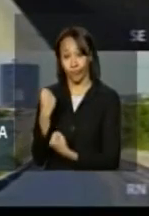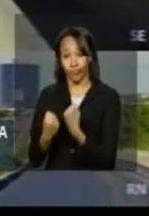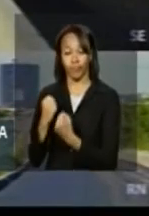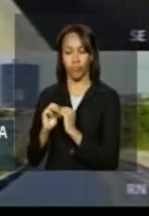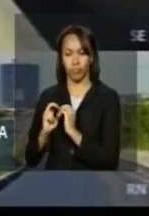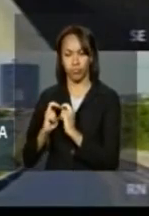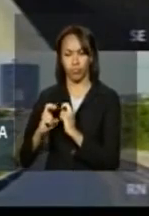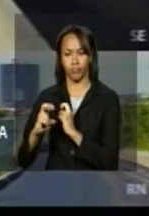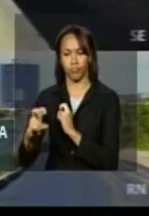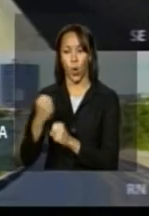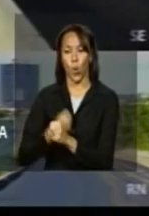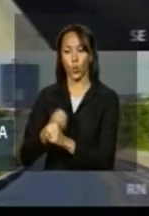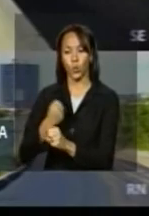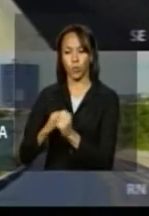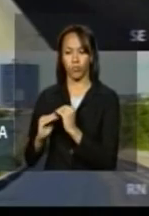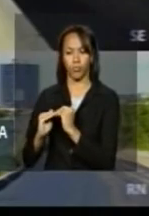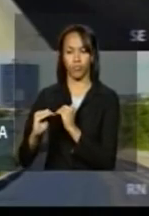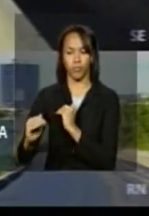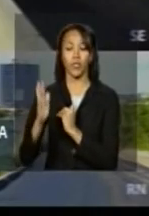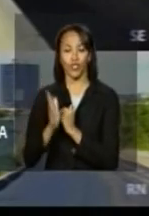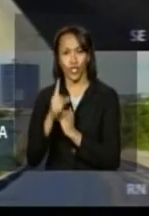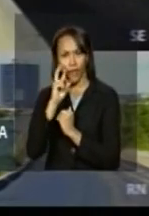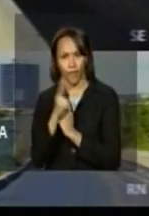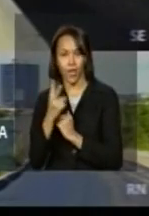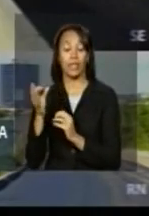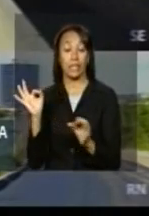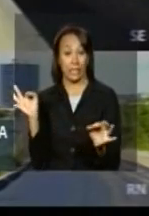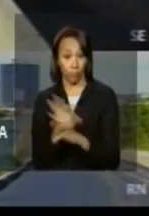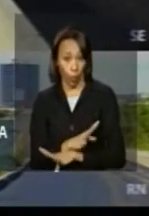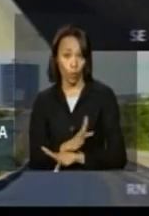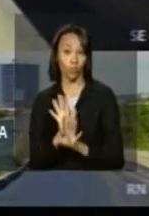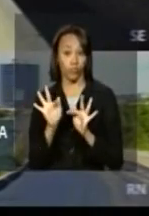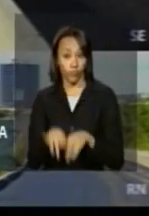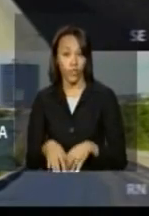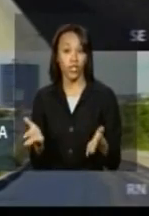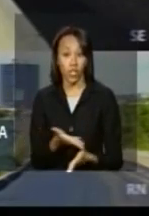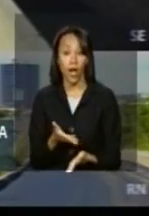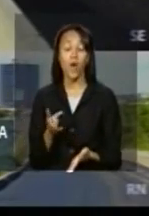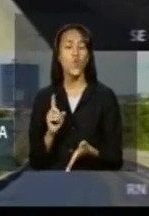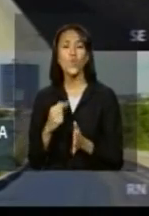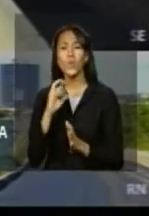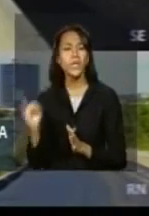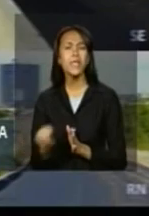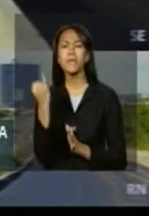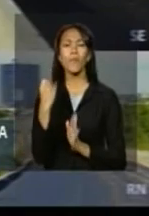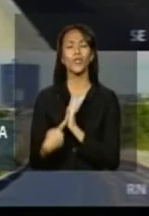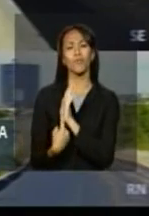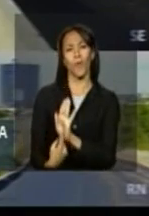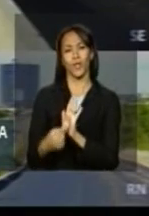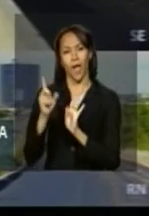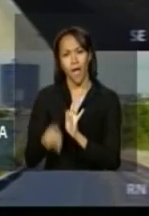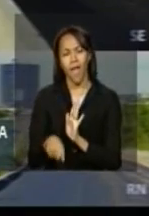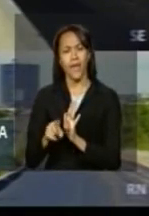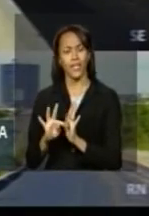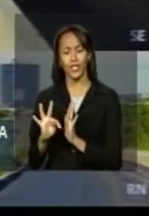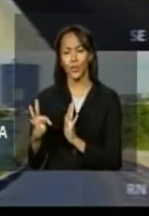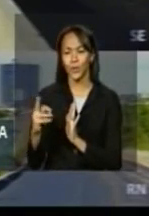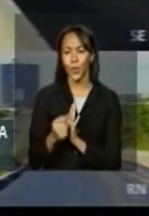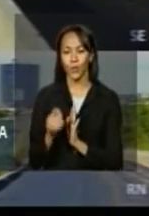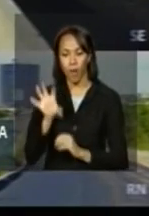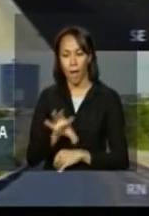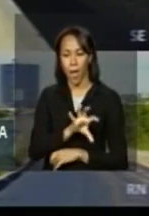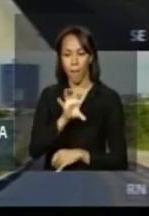rodovias, além do que eu já falei de obras concluídas, o que há de mais importante a destacar são as grandes obras em andamento em todas